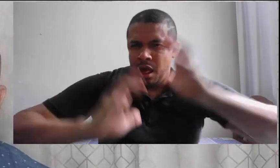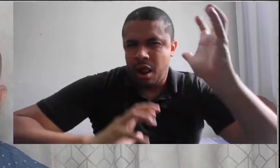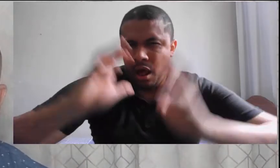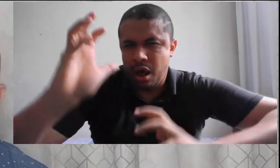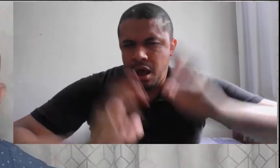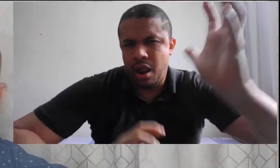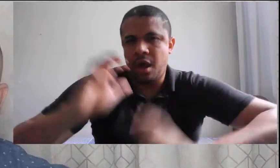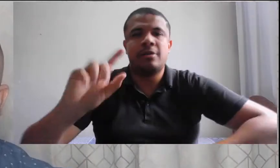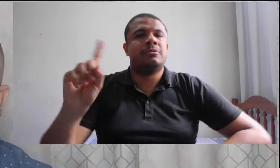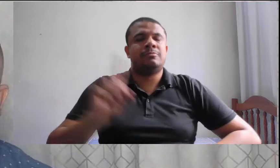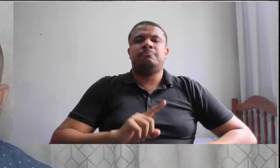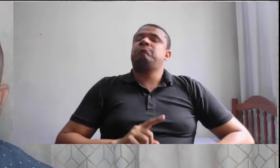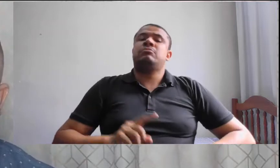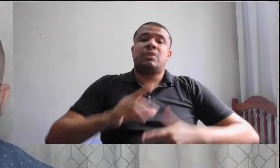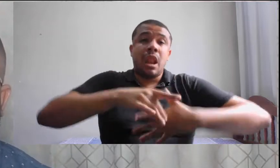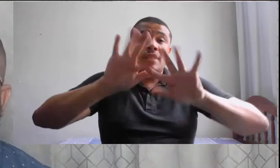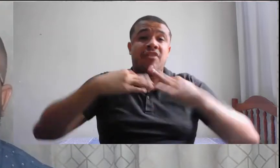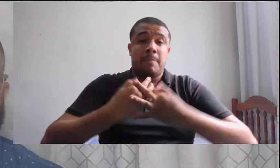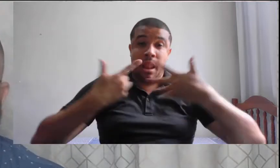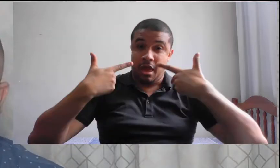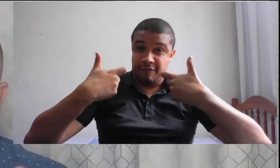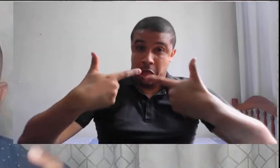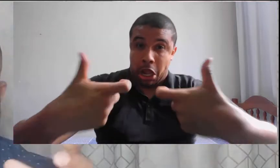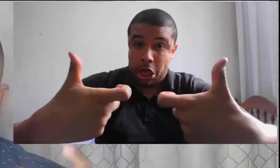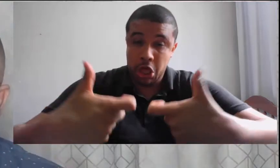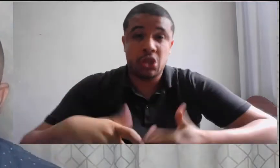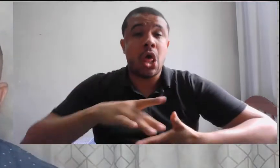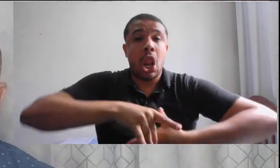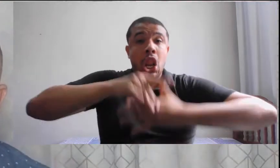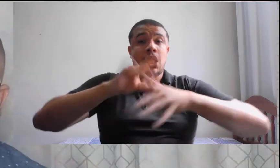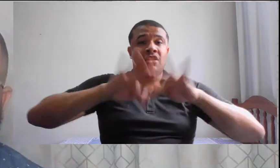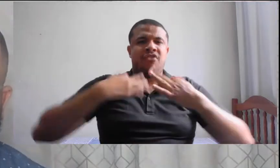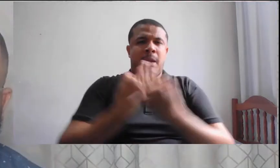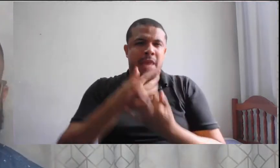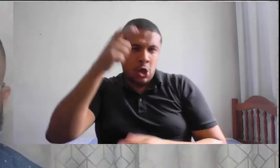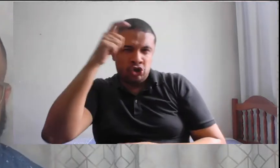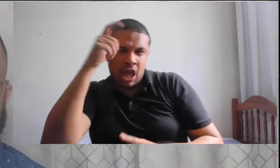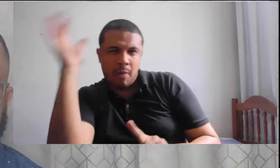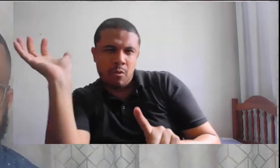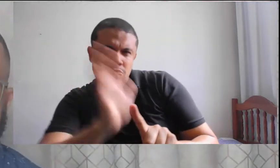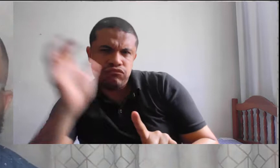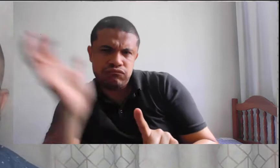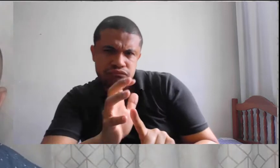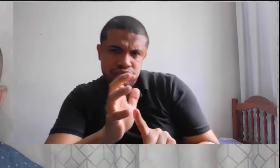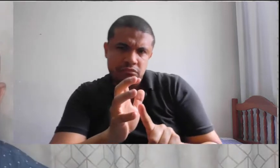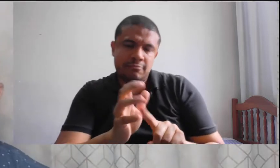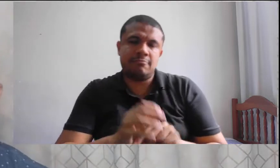não era mais aquela violência toda que reinava, não era o próprio inimigo que deveria reinar sobre a nossa